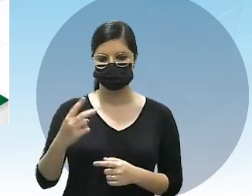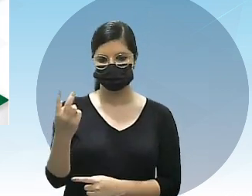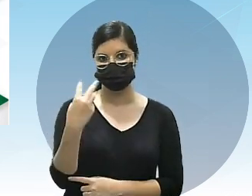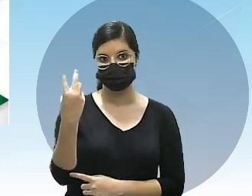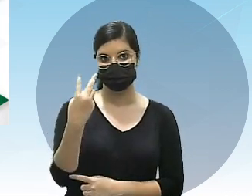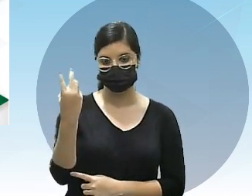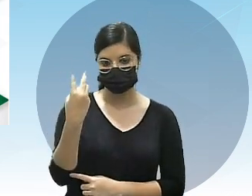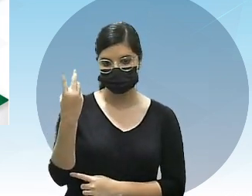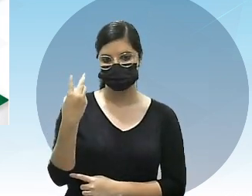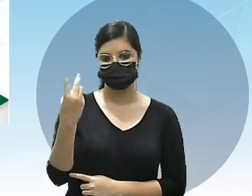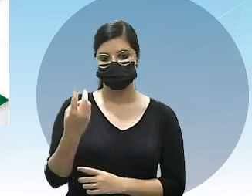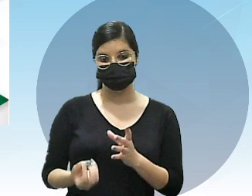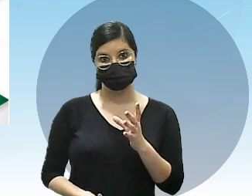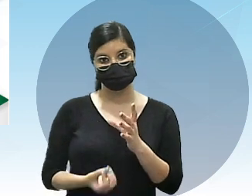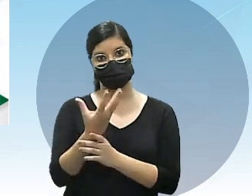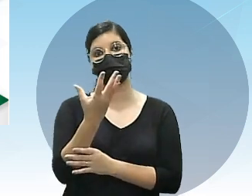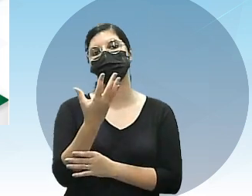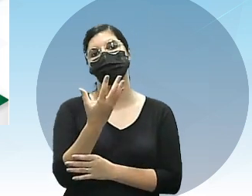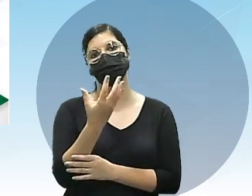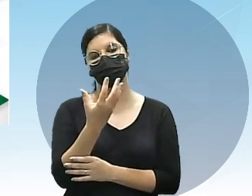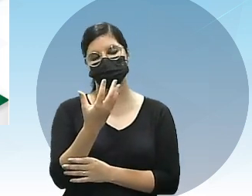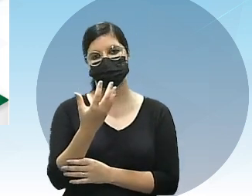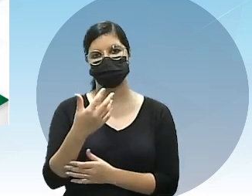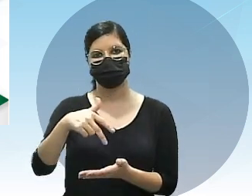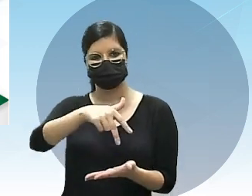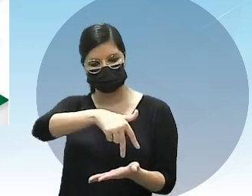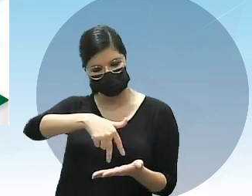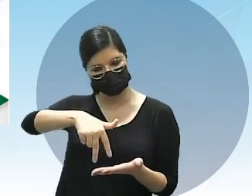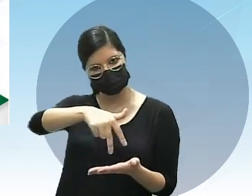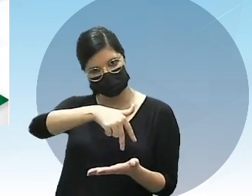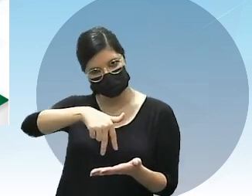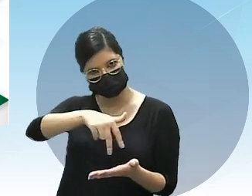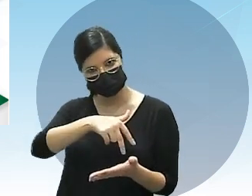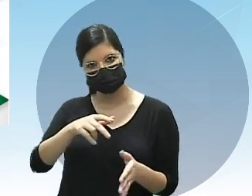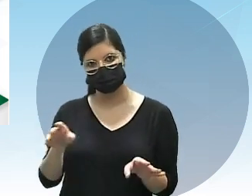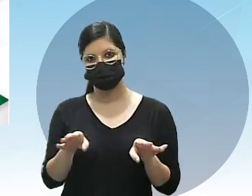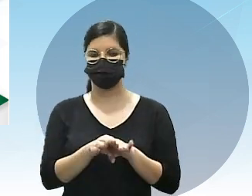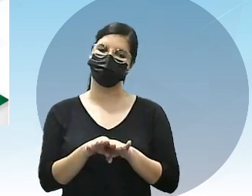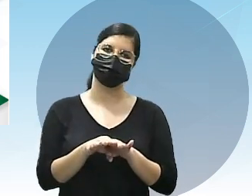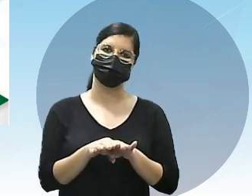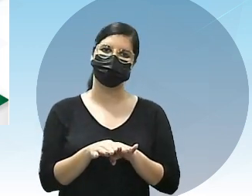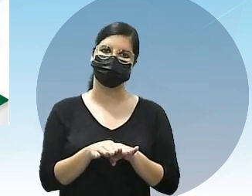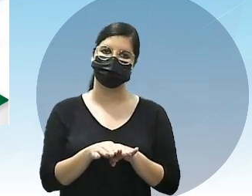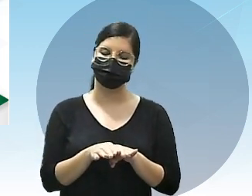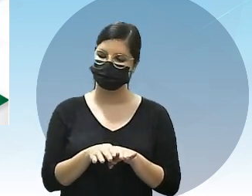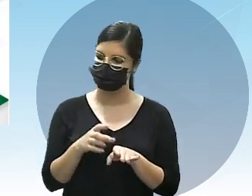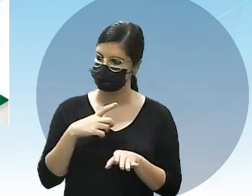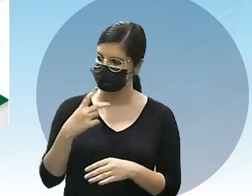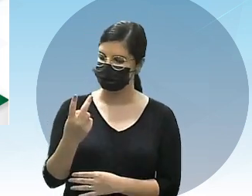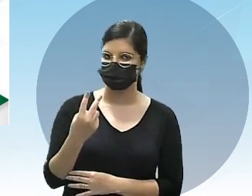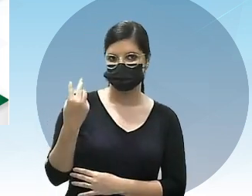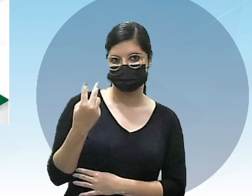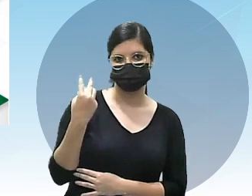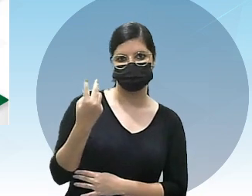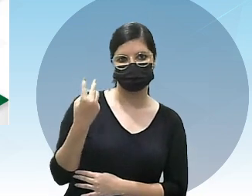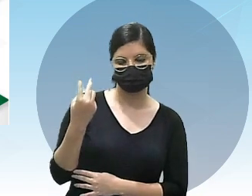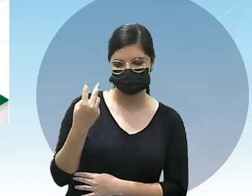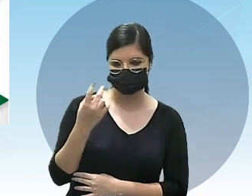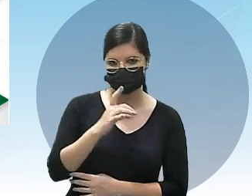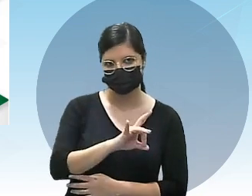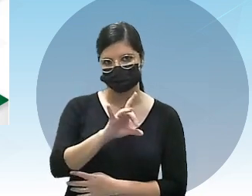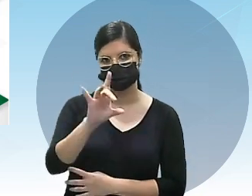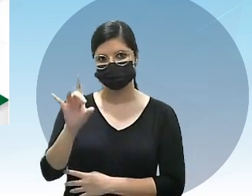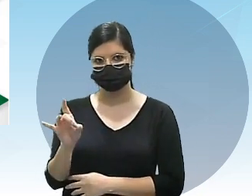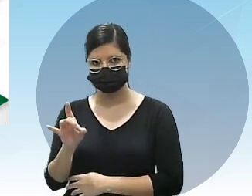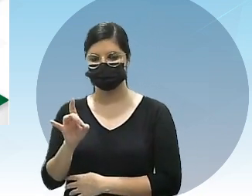valorização da cultura geográfica é coreográfica entendido ao geográfica determinada é você valoriza o